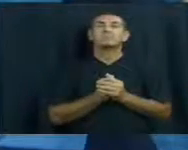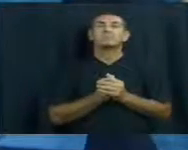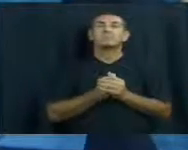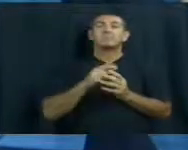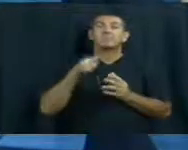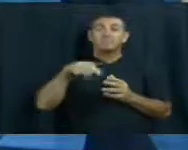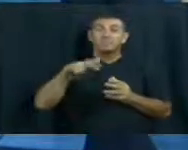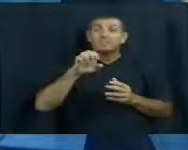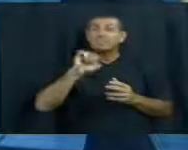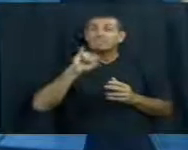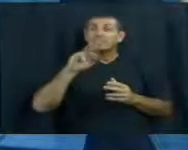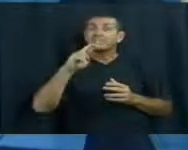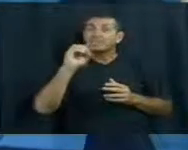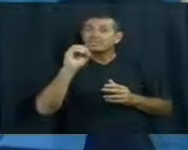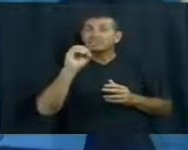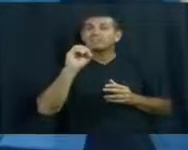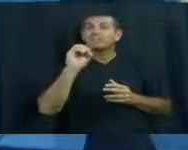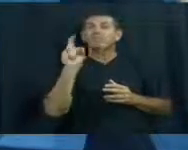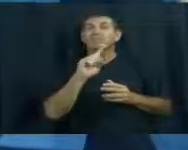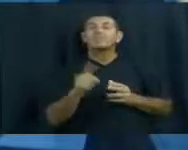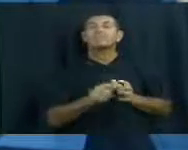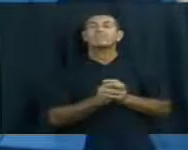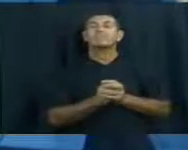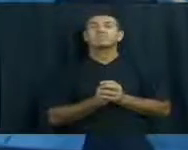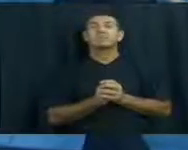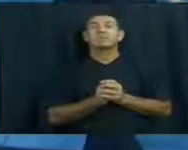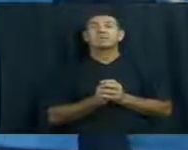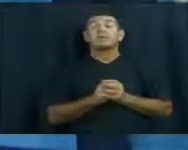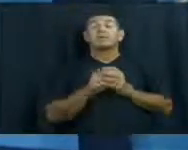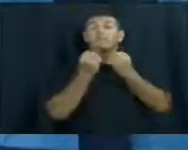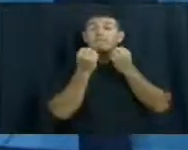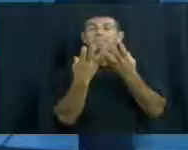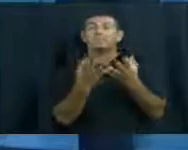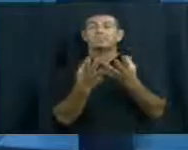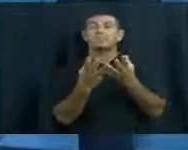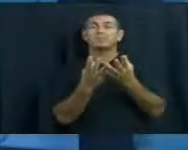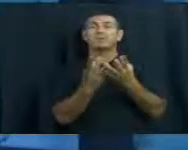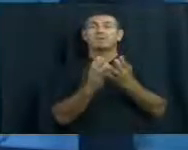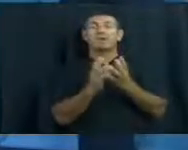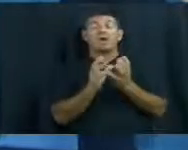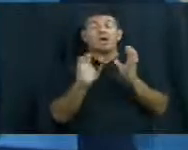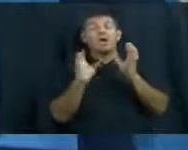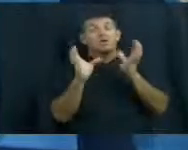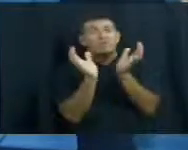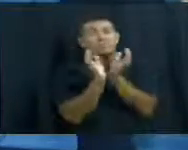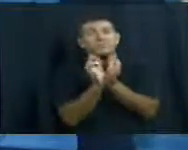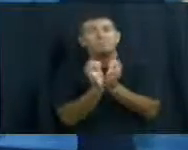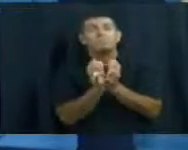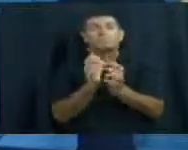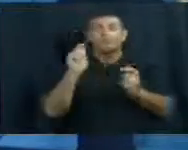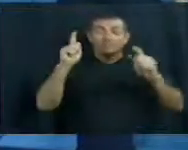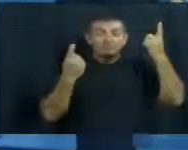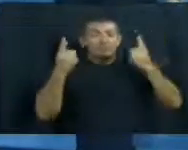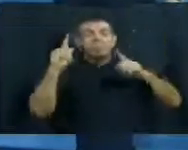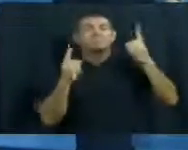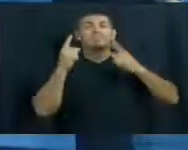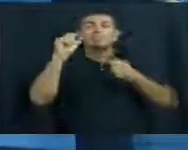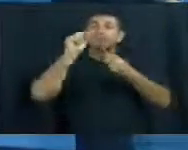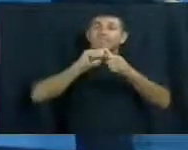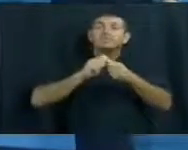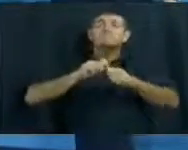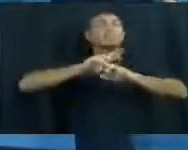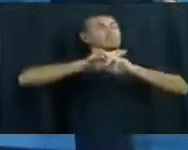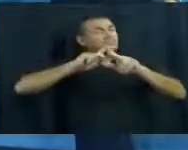Queiroz, que fala muito nisso, do legado social, das escolas de samba, né, do se deixar fazer, do fazer